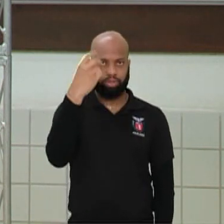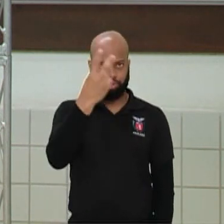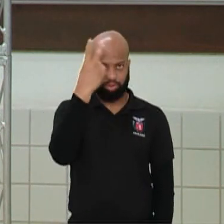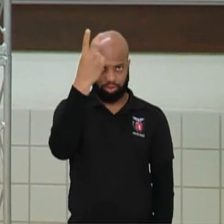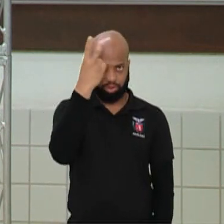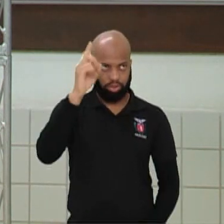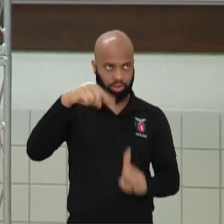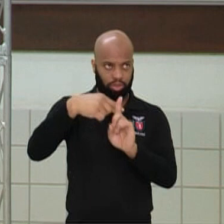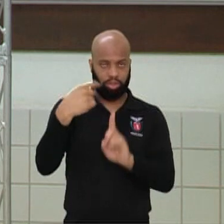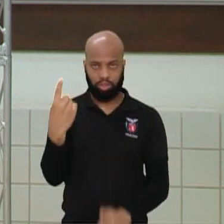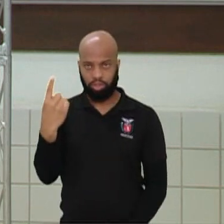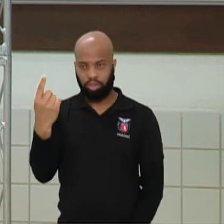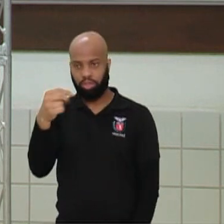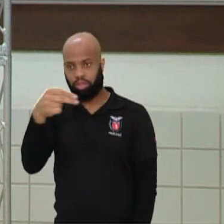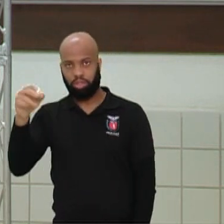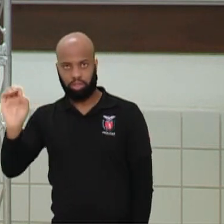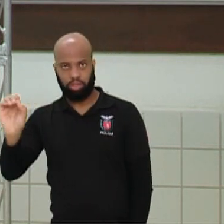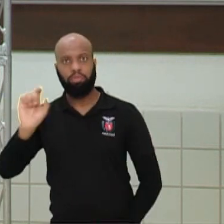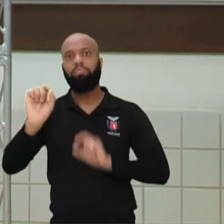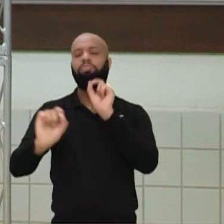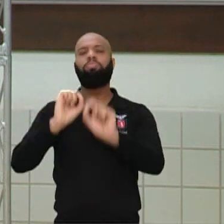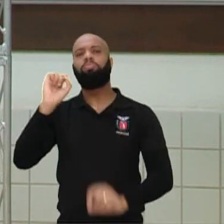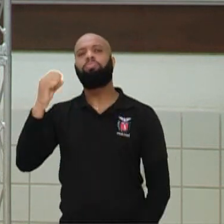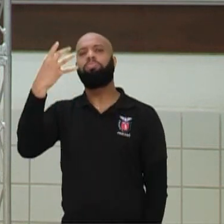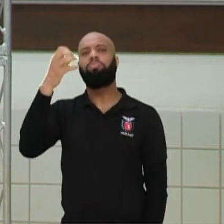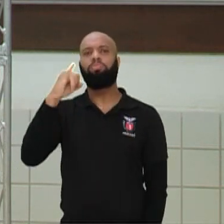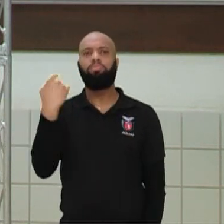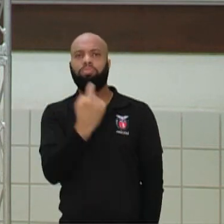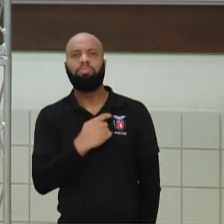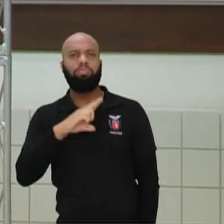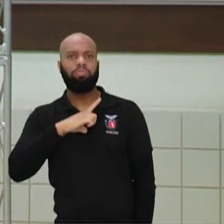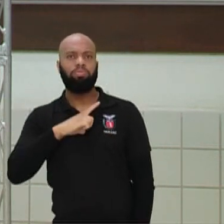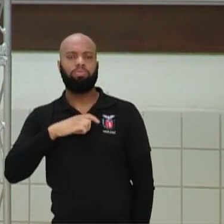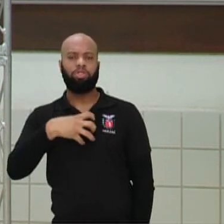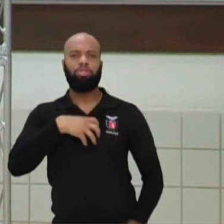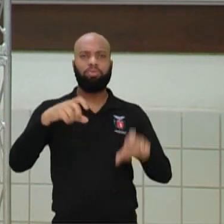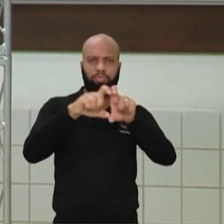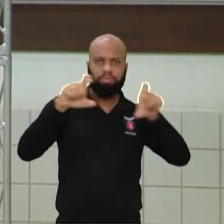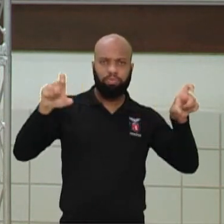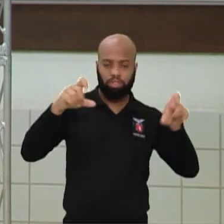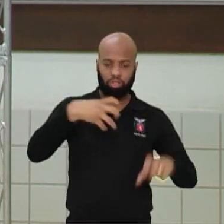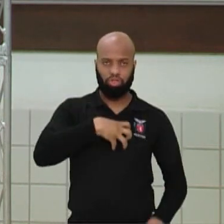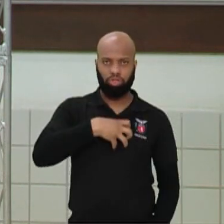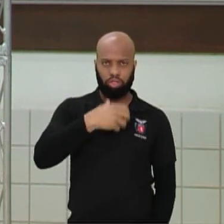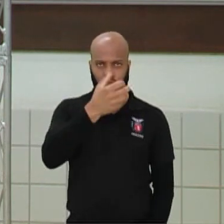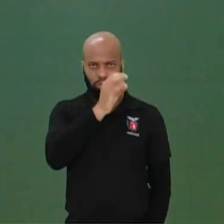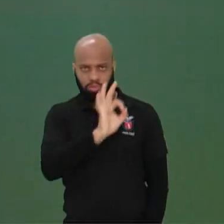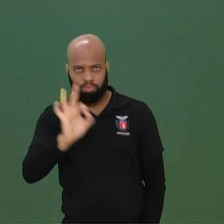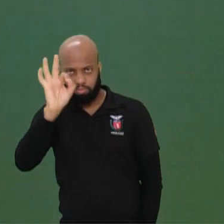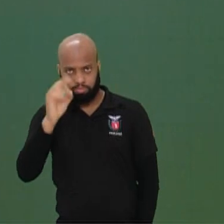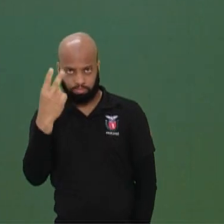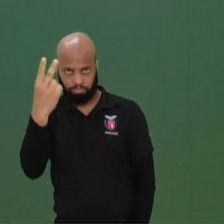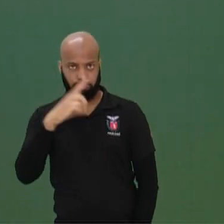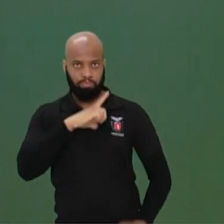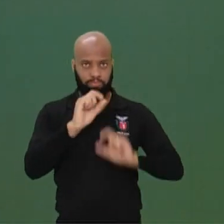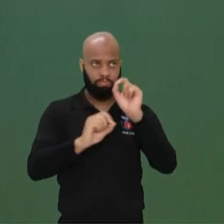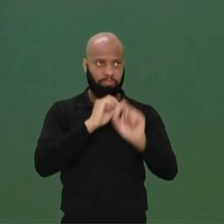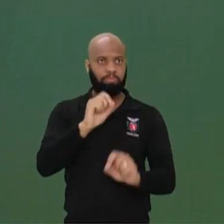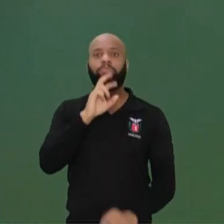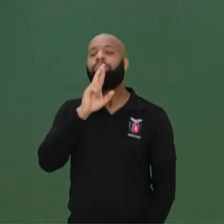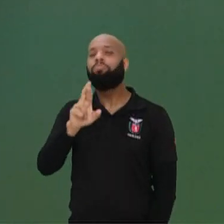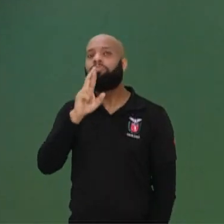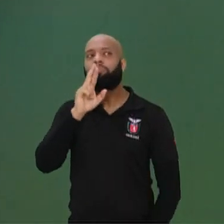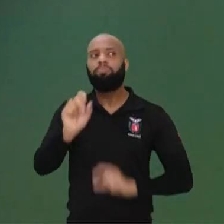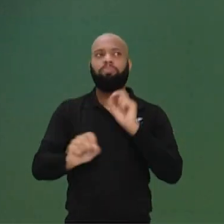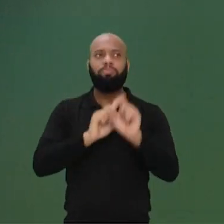1 igual a zero. O que acontece quando a gente tem uma equação de grau 2, onde a raiz